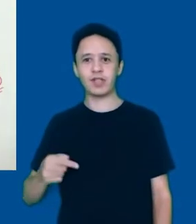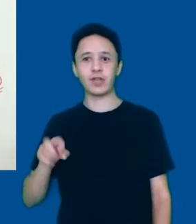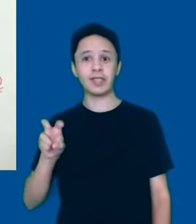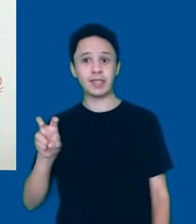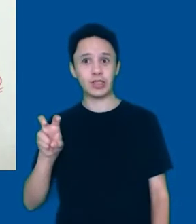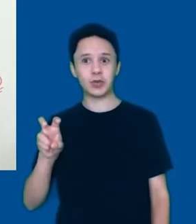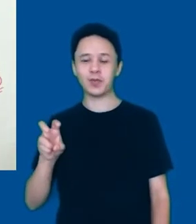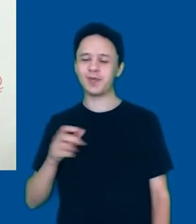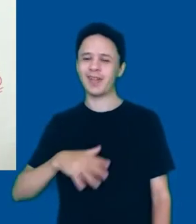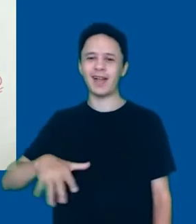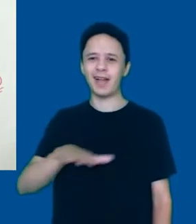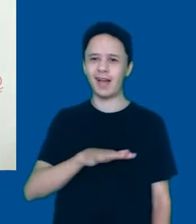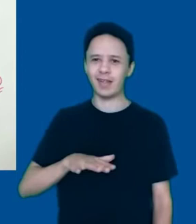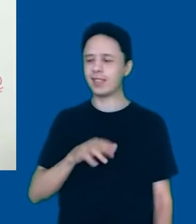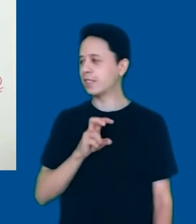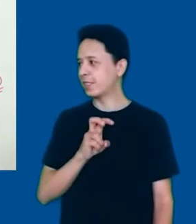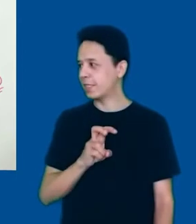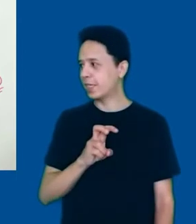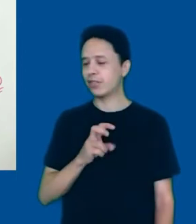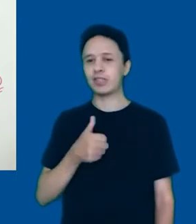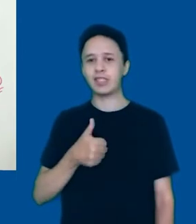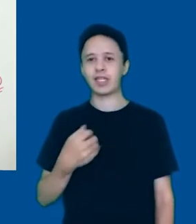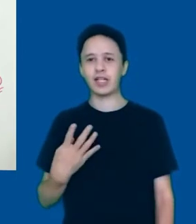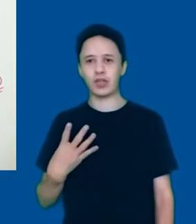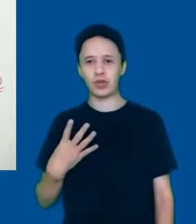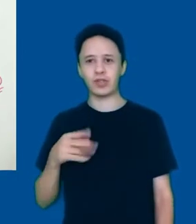514,5. Então, a área nossa aqui vai ser